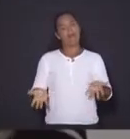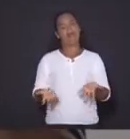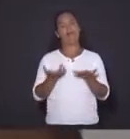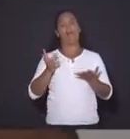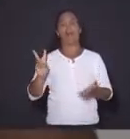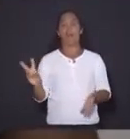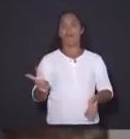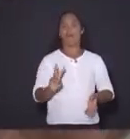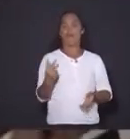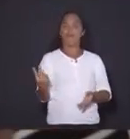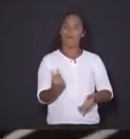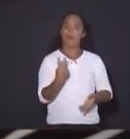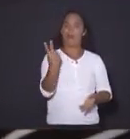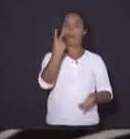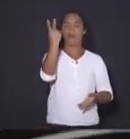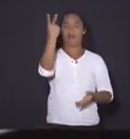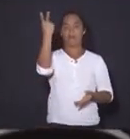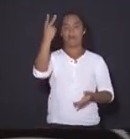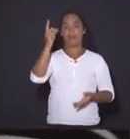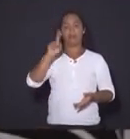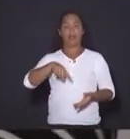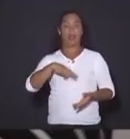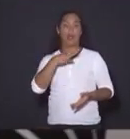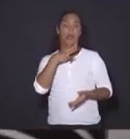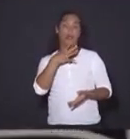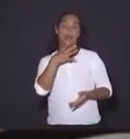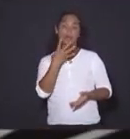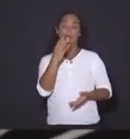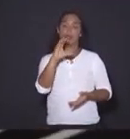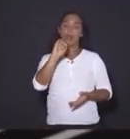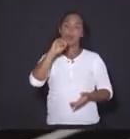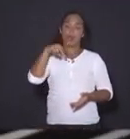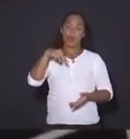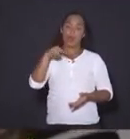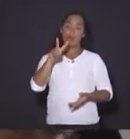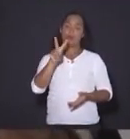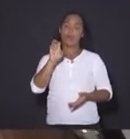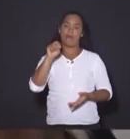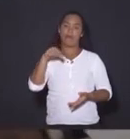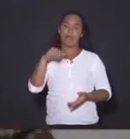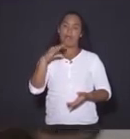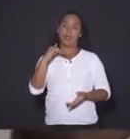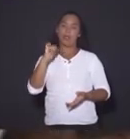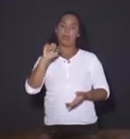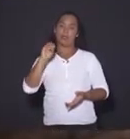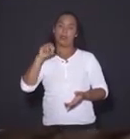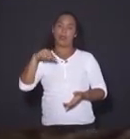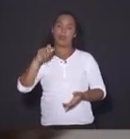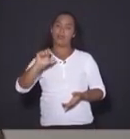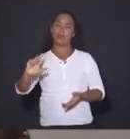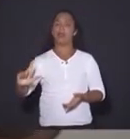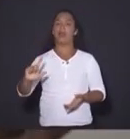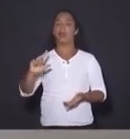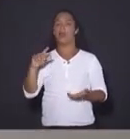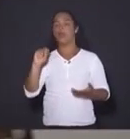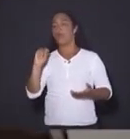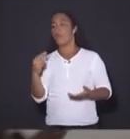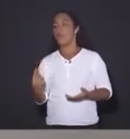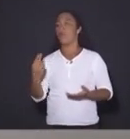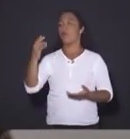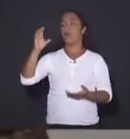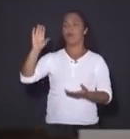chamar do conhecimento convencional ou se nós vamos falar no campo acadêmico do conhecimento científico enriquece